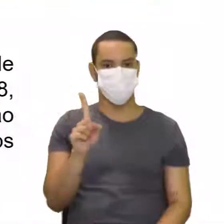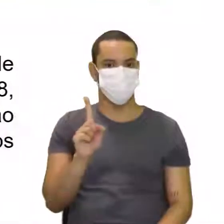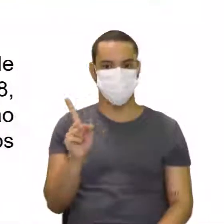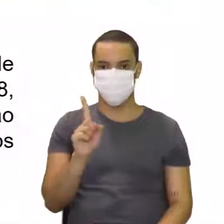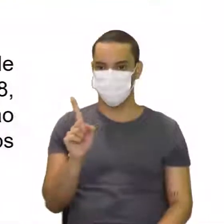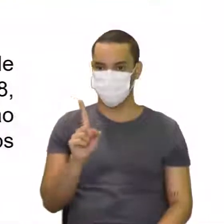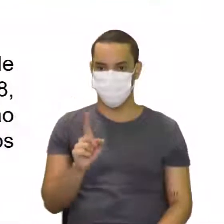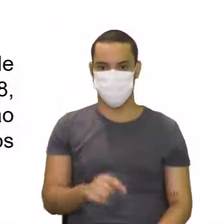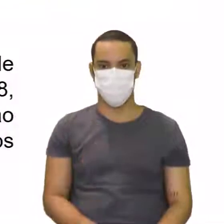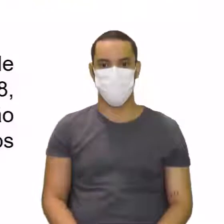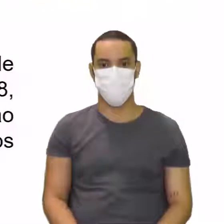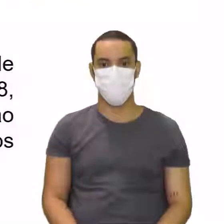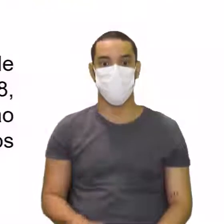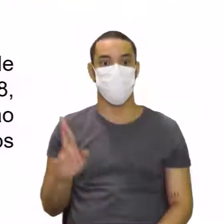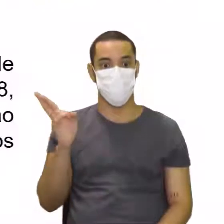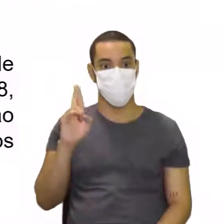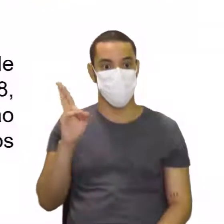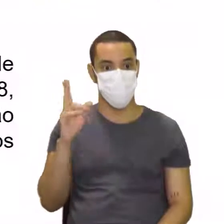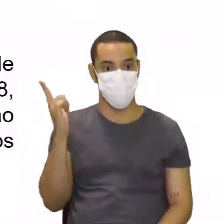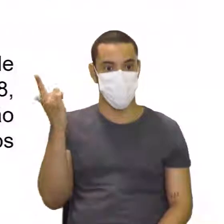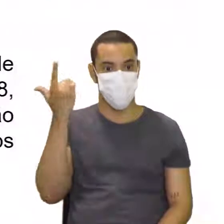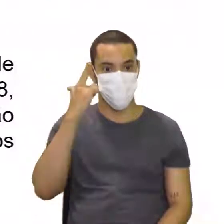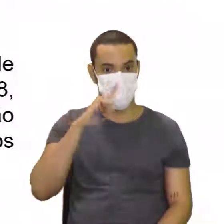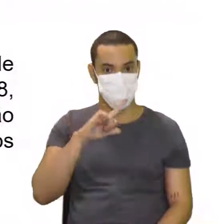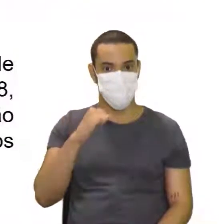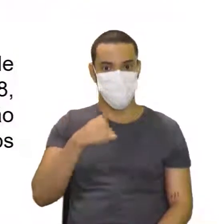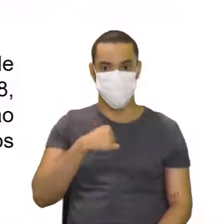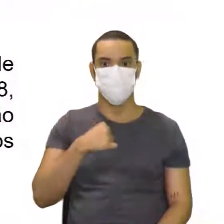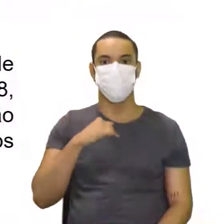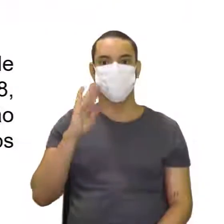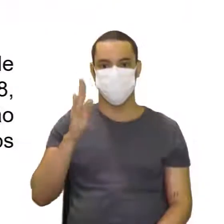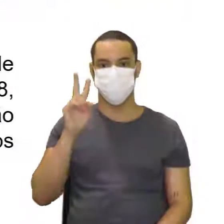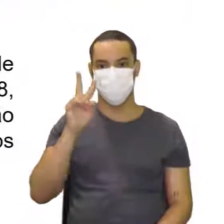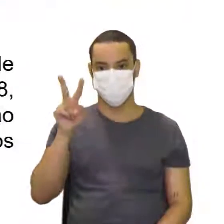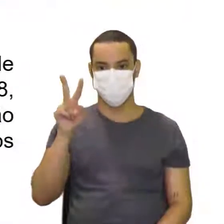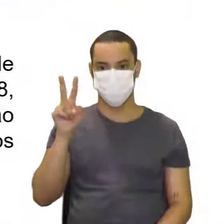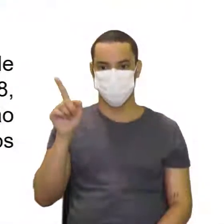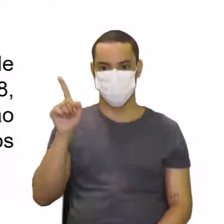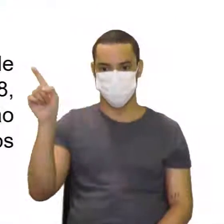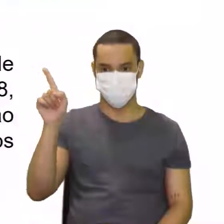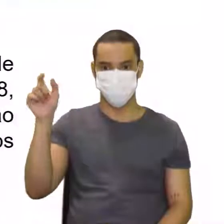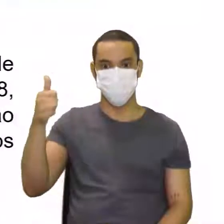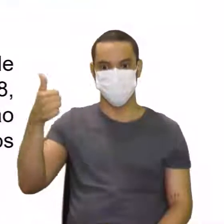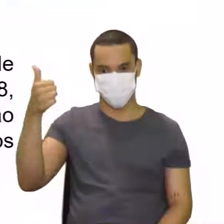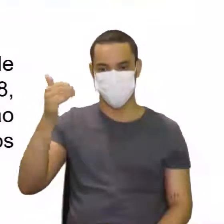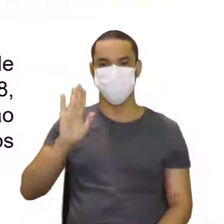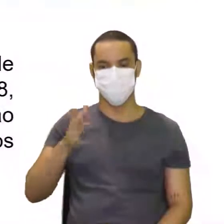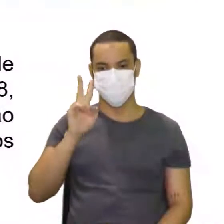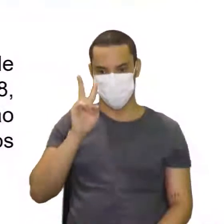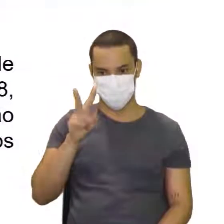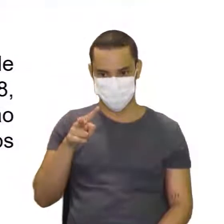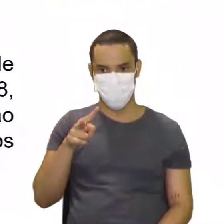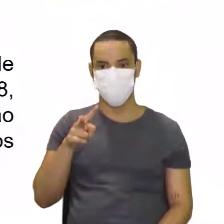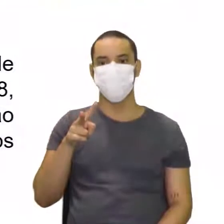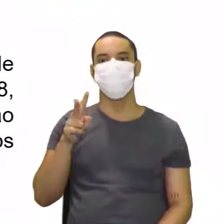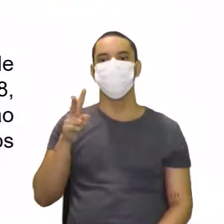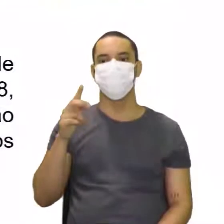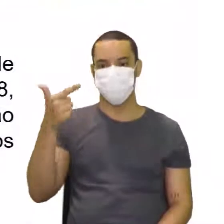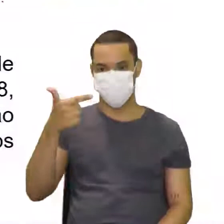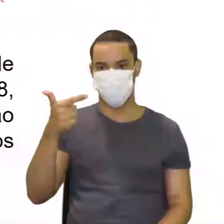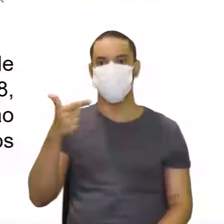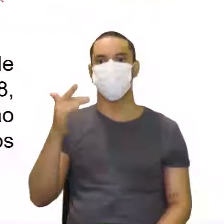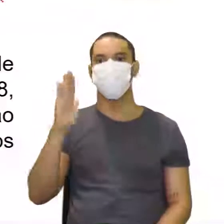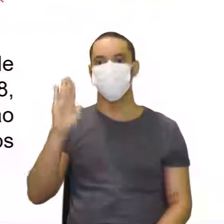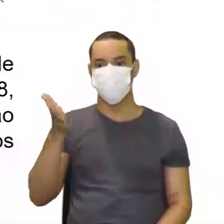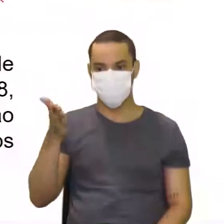só, quem chegou, né? Eu já cheguei a ver uma dessas crianças aqui, né, pessoal? Esse que eu já vi já, esse que eu